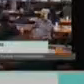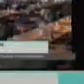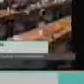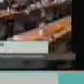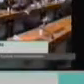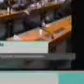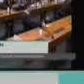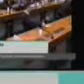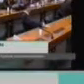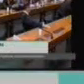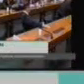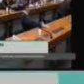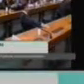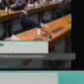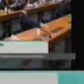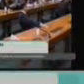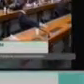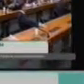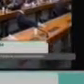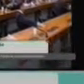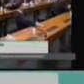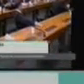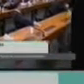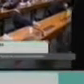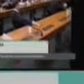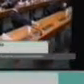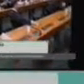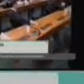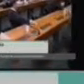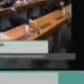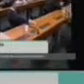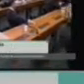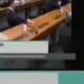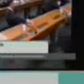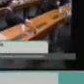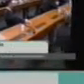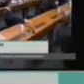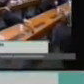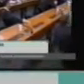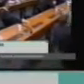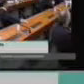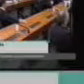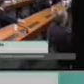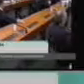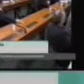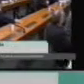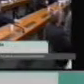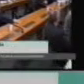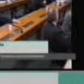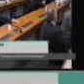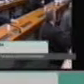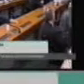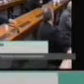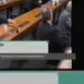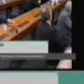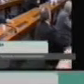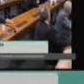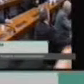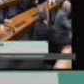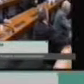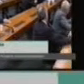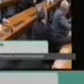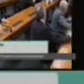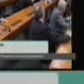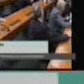mais, inclusive reduzindo as ações judiciais. E para que a gente possa reduzir as ações judiciais, basta a gente cumprir com